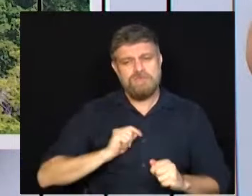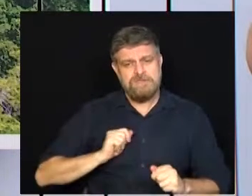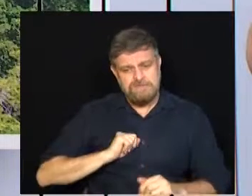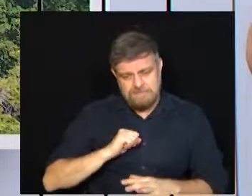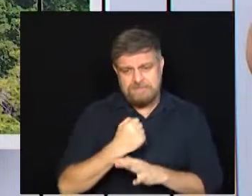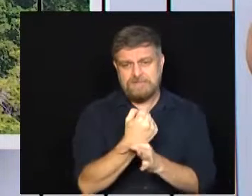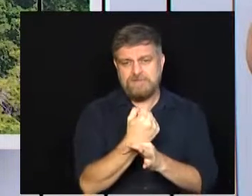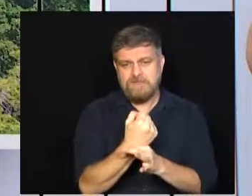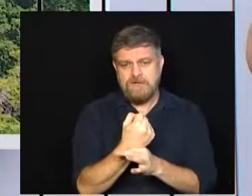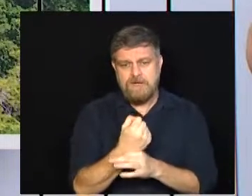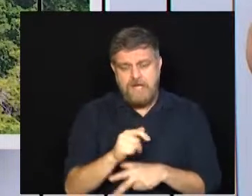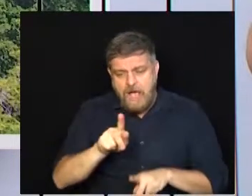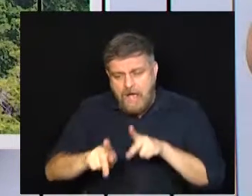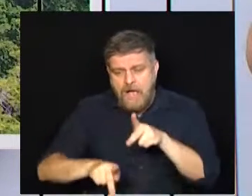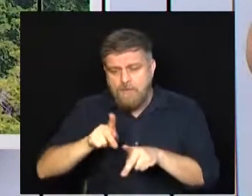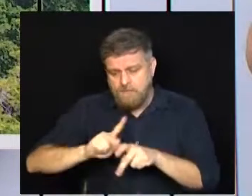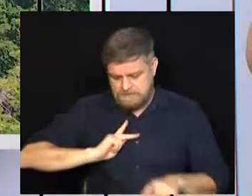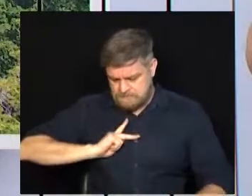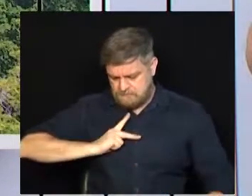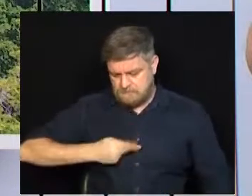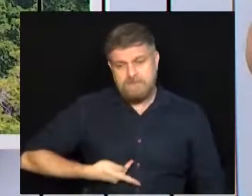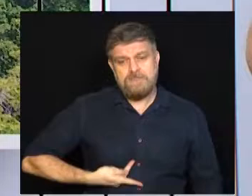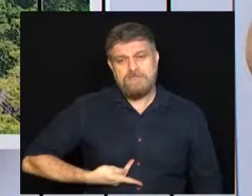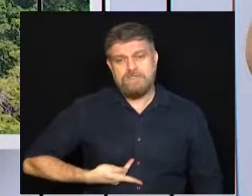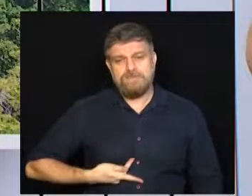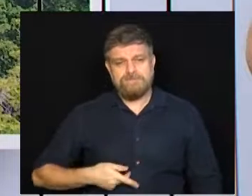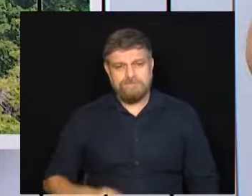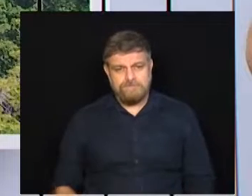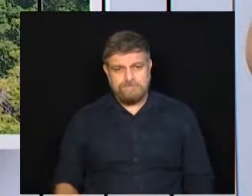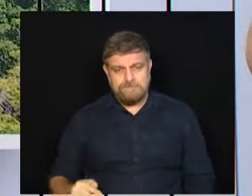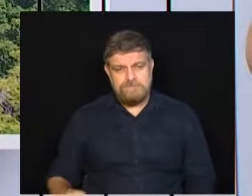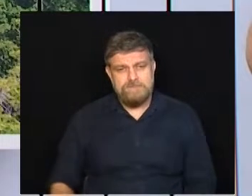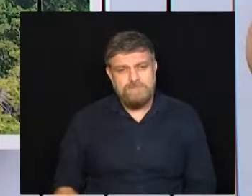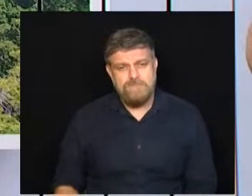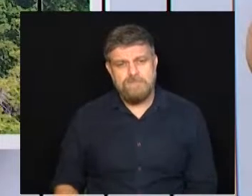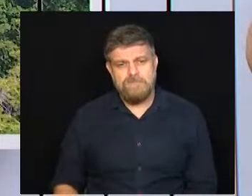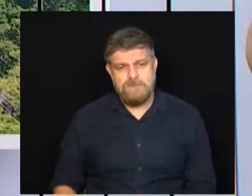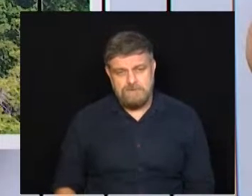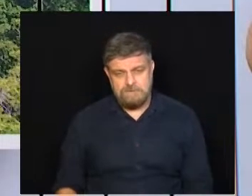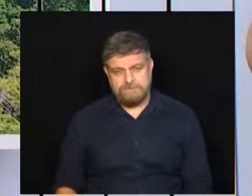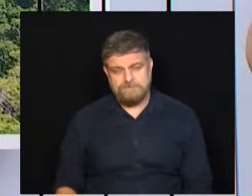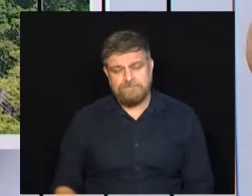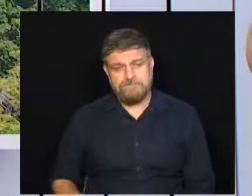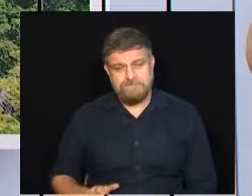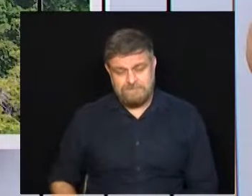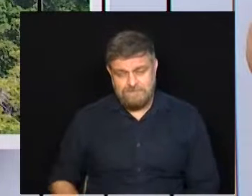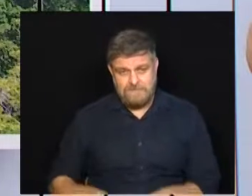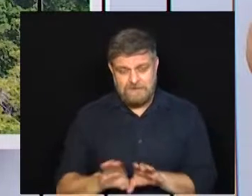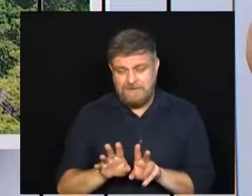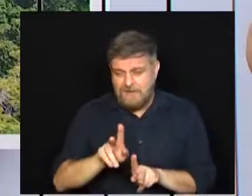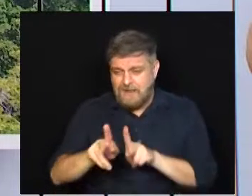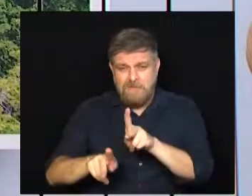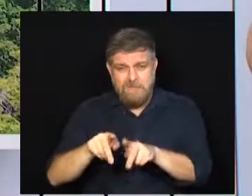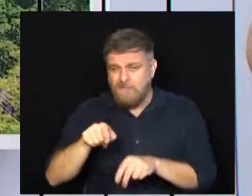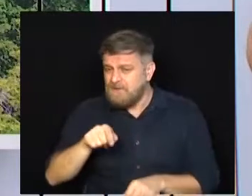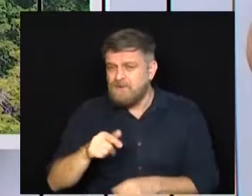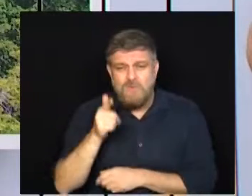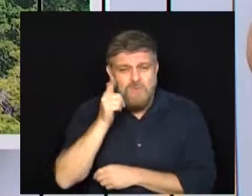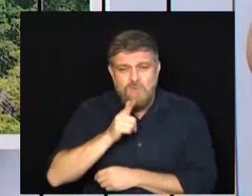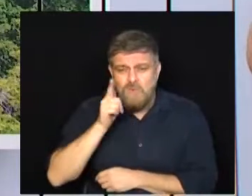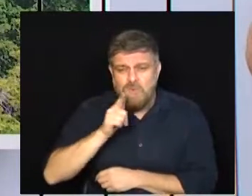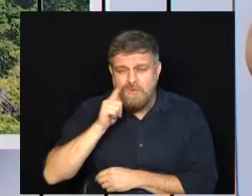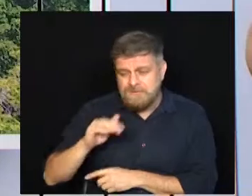à população T. A população T, ela é uma das que, inclusive, não conseguem chegar à